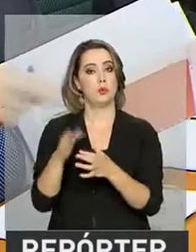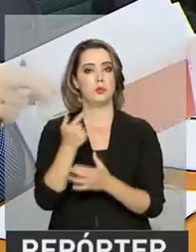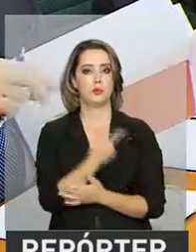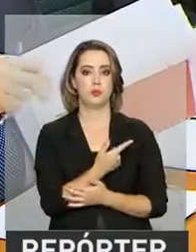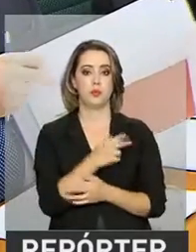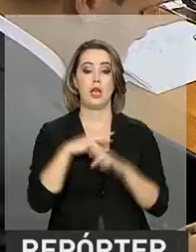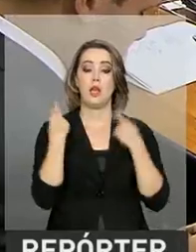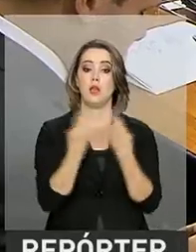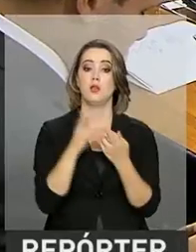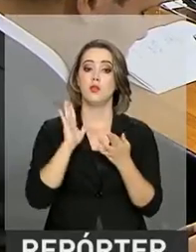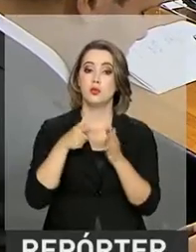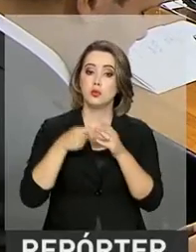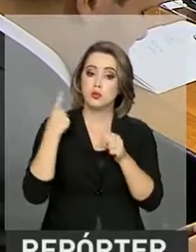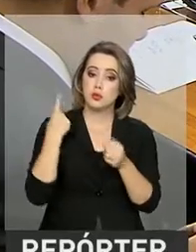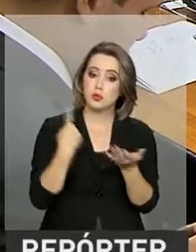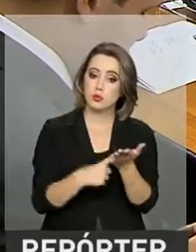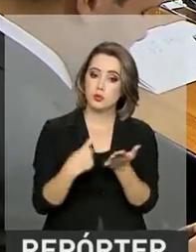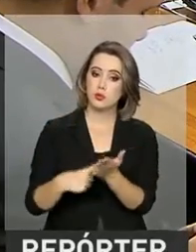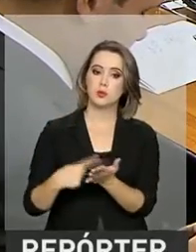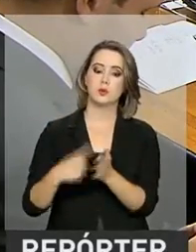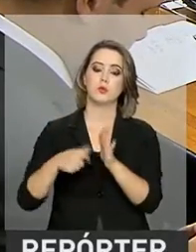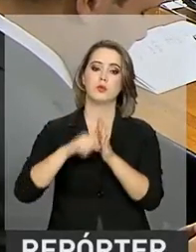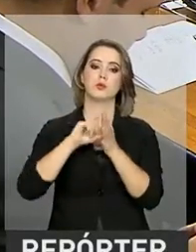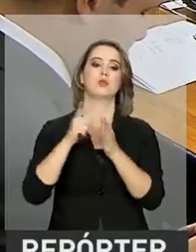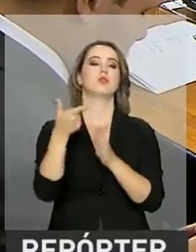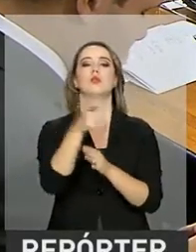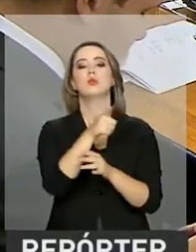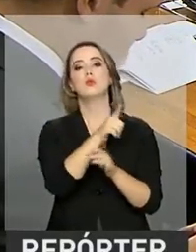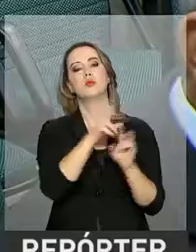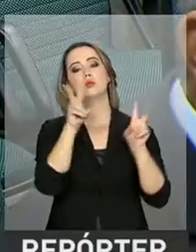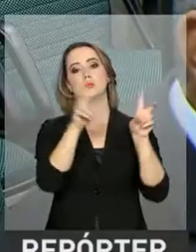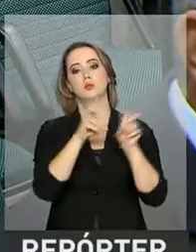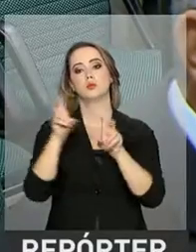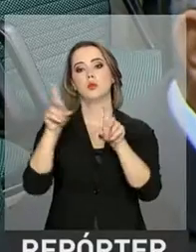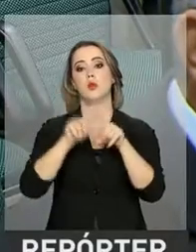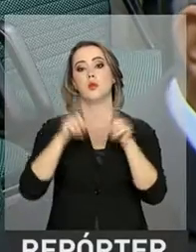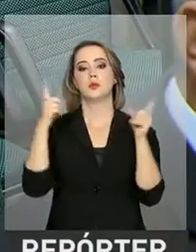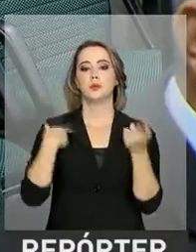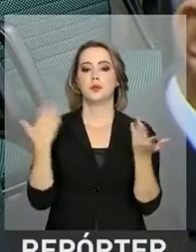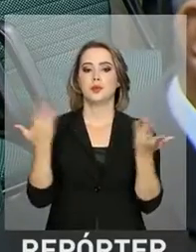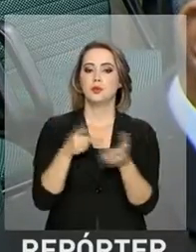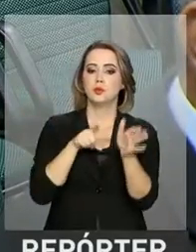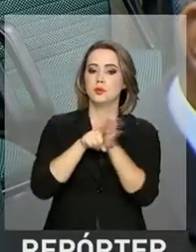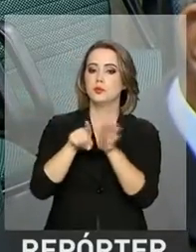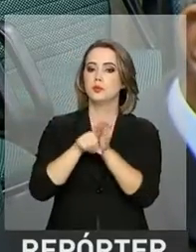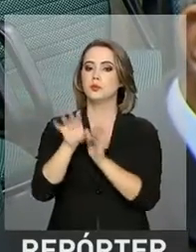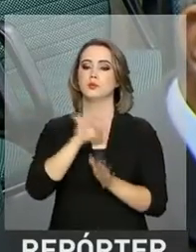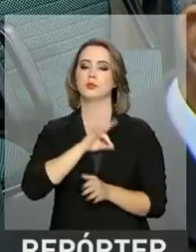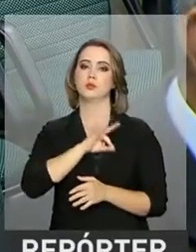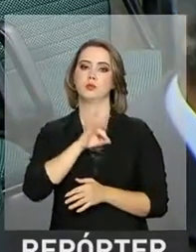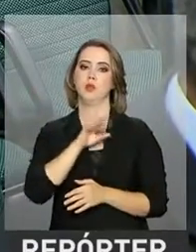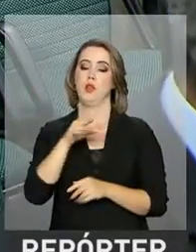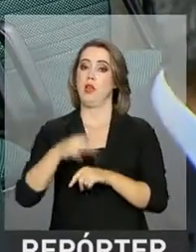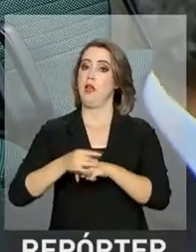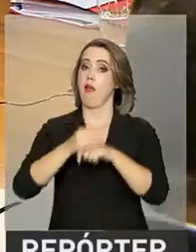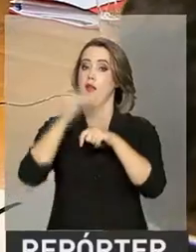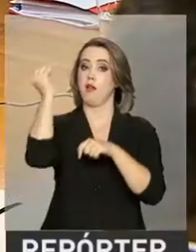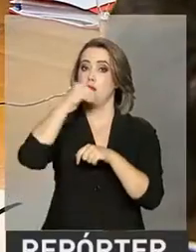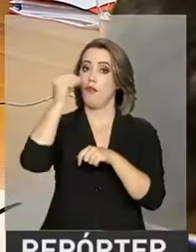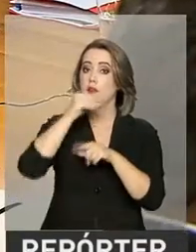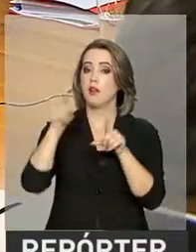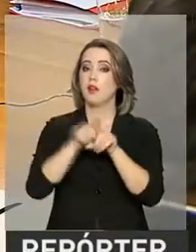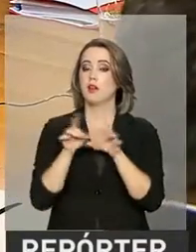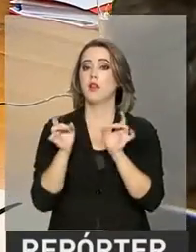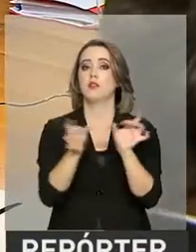anteriormente para tratar de outros assuntos mas com as investigações da operação carne é fraca a